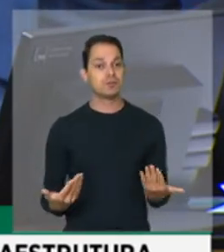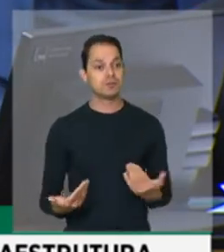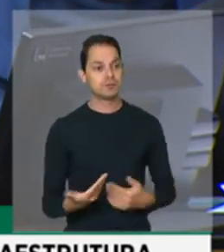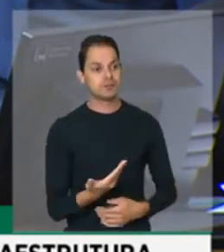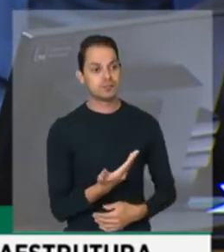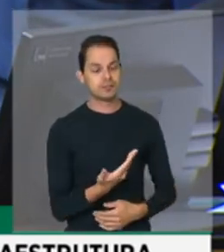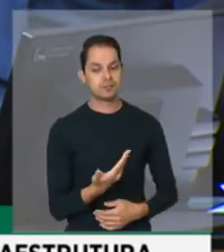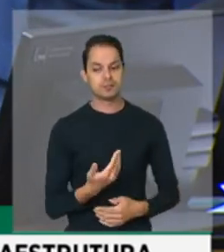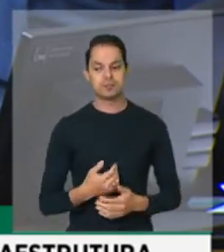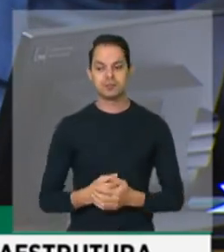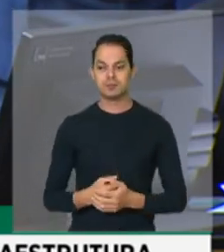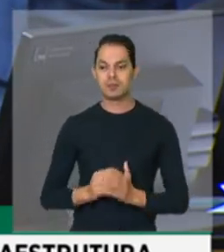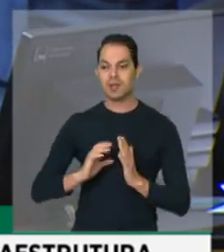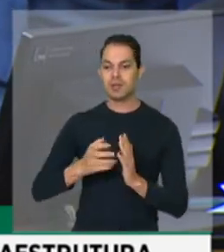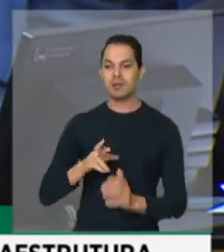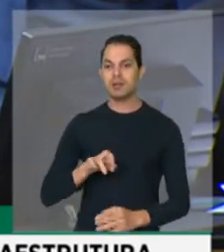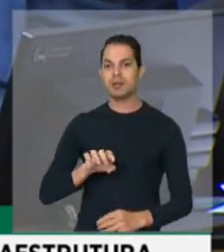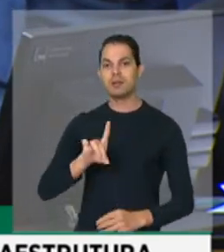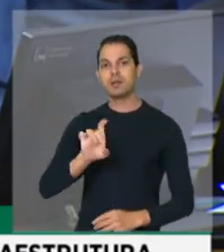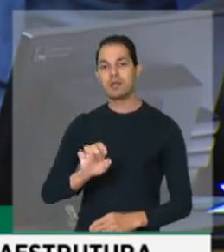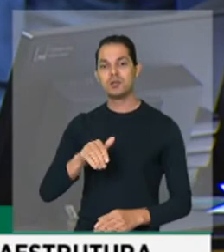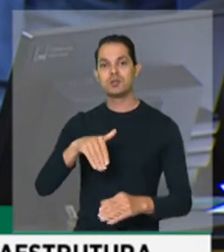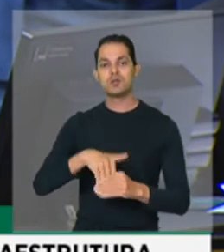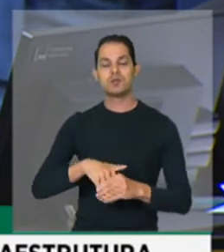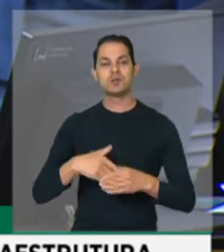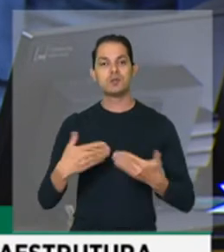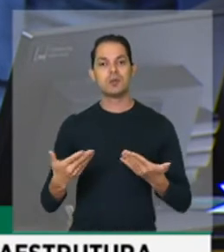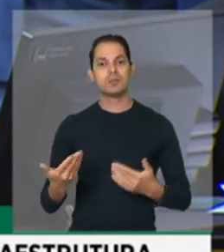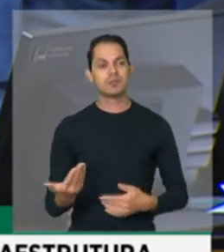O Rede.